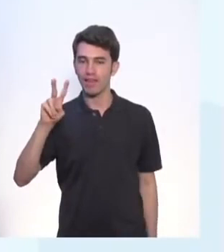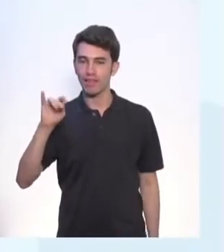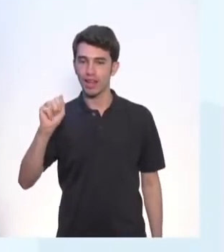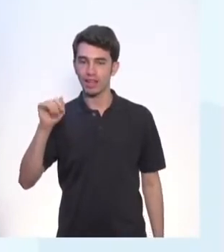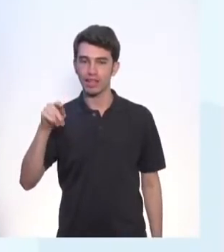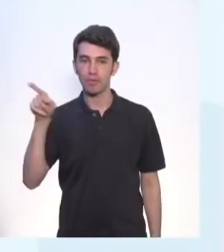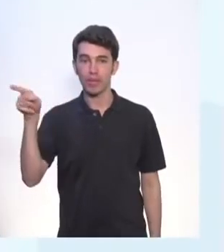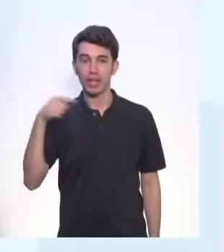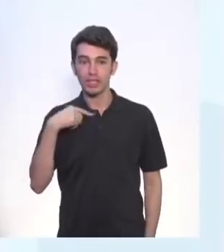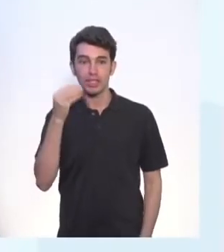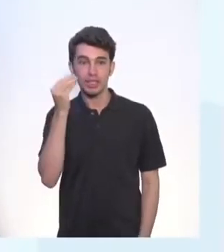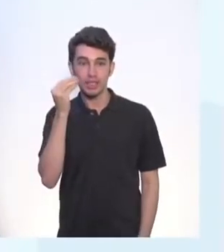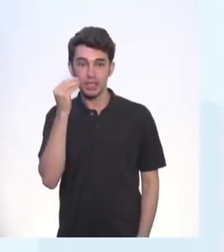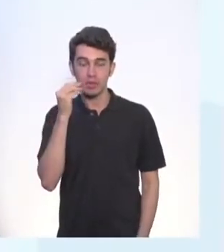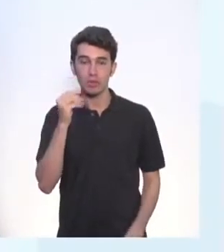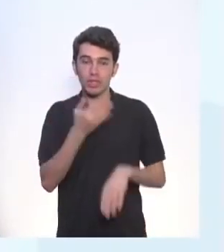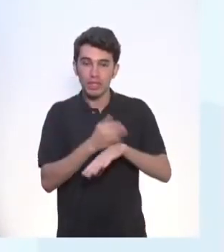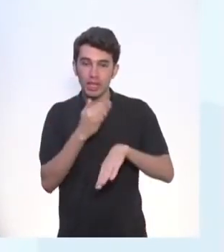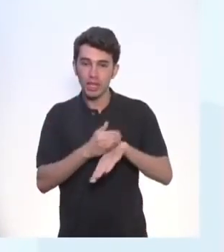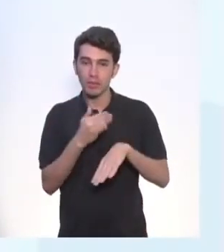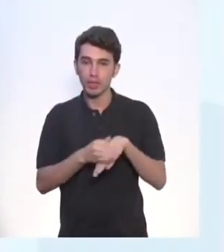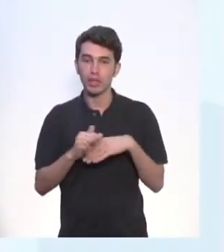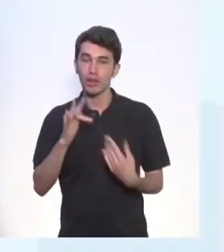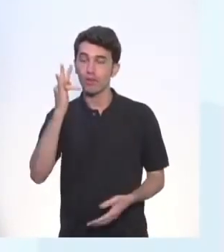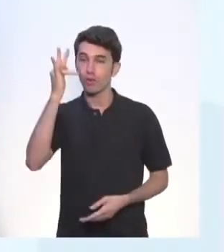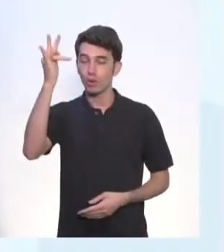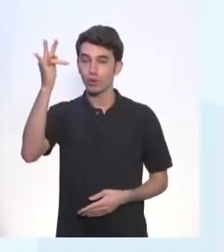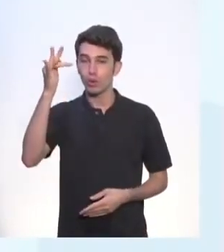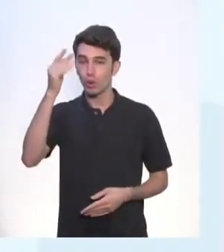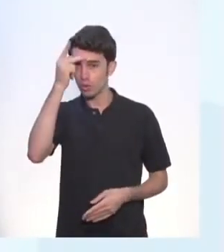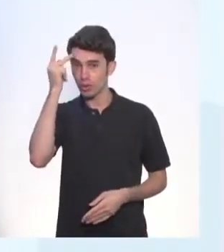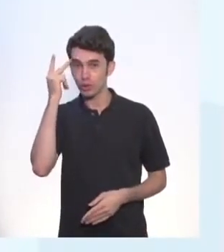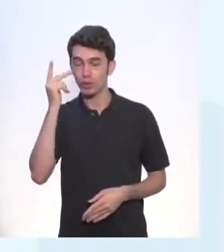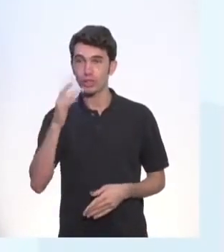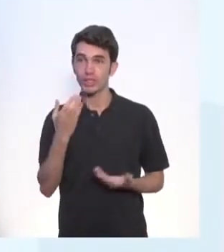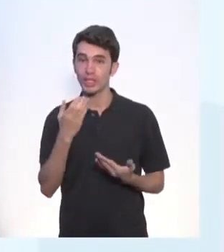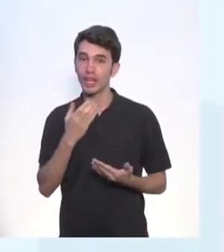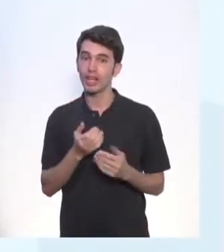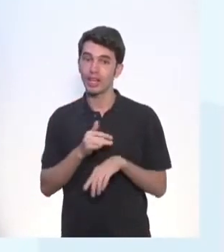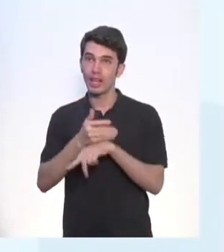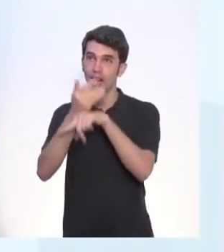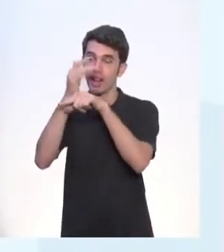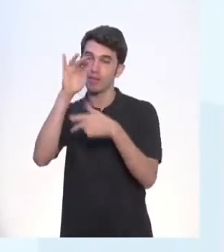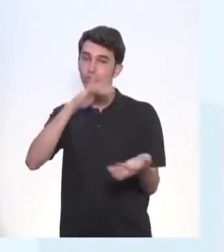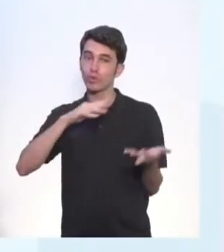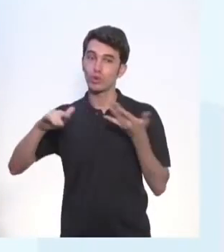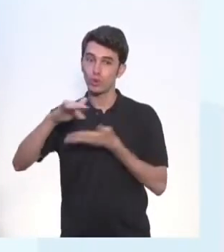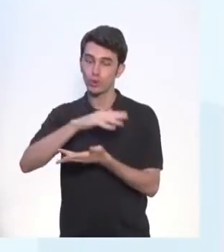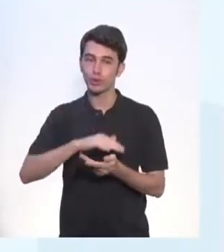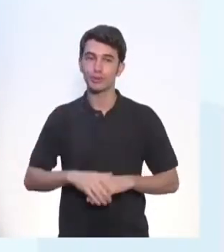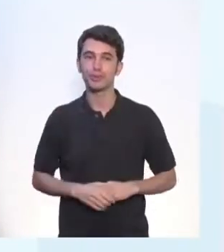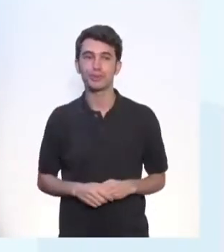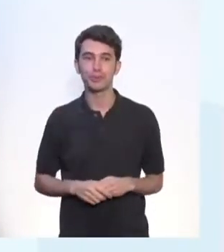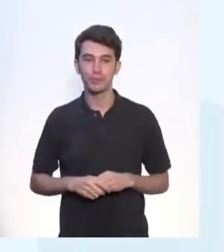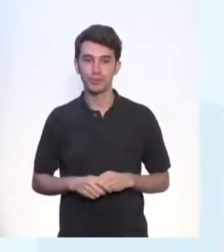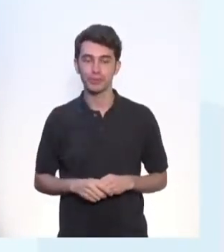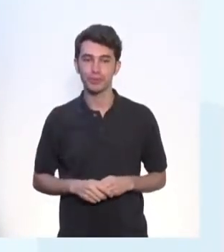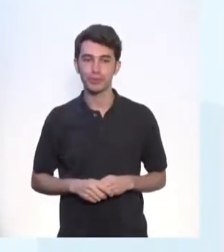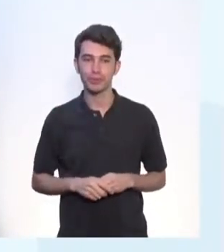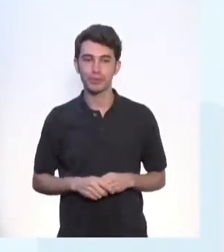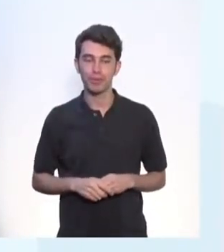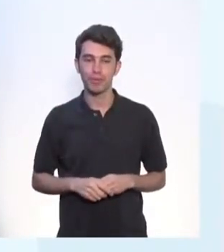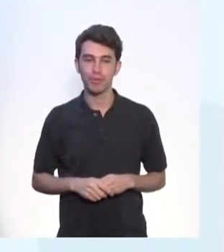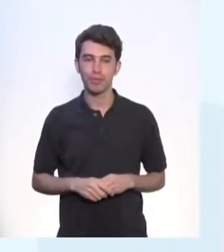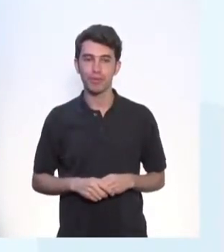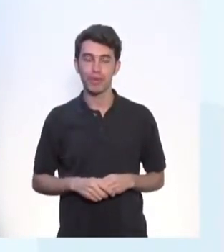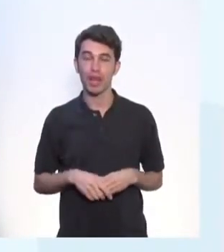e o que é preciso fazer para seguir essa profissão. Confira. Exatamente. Nós temos